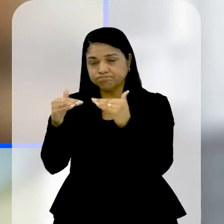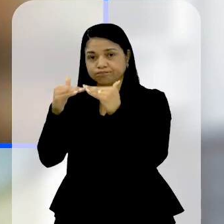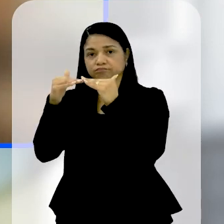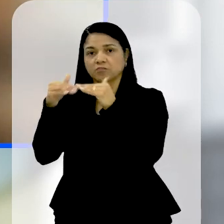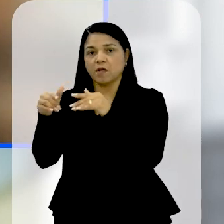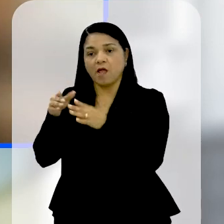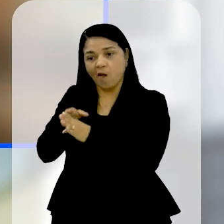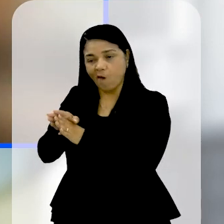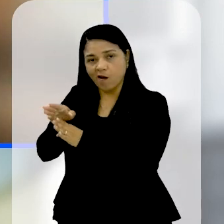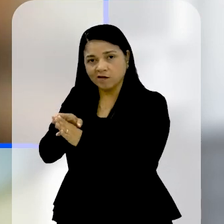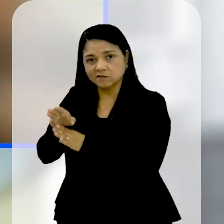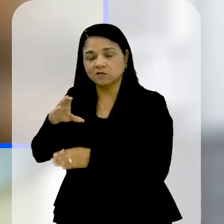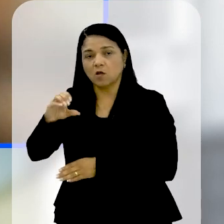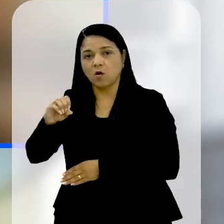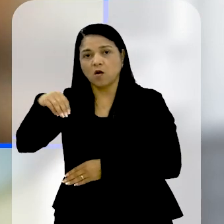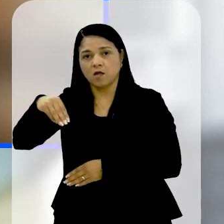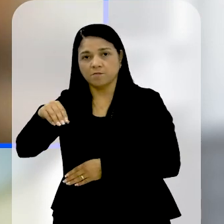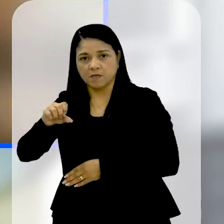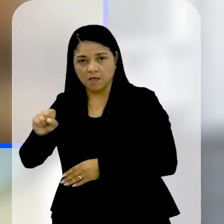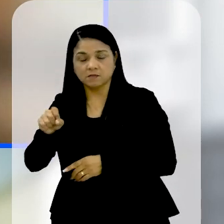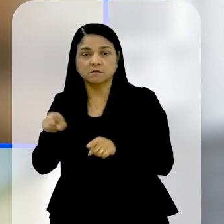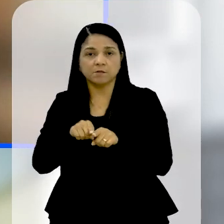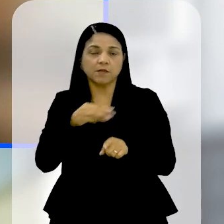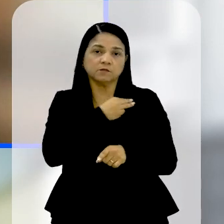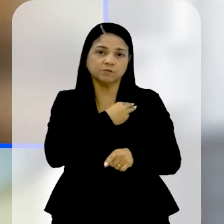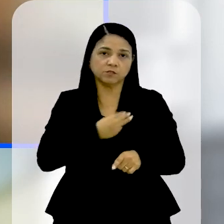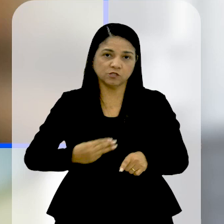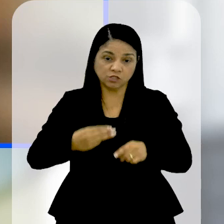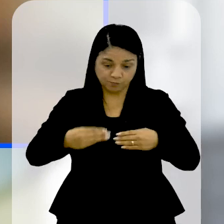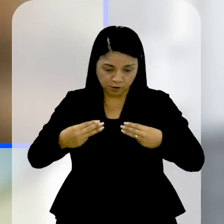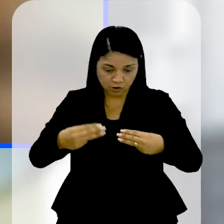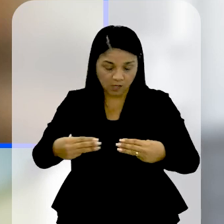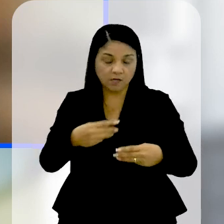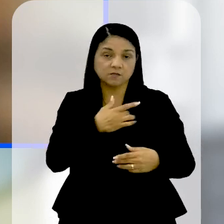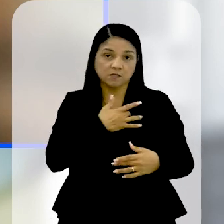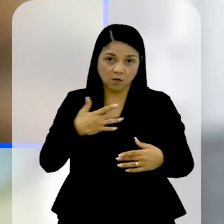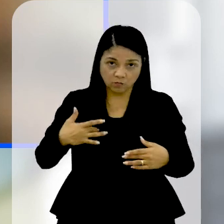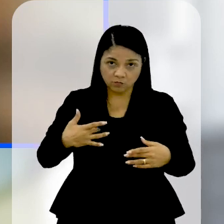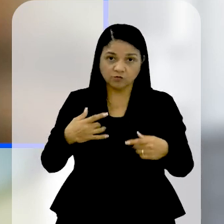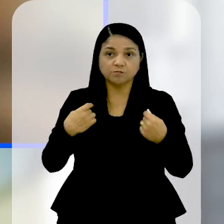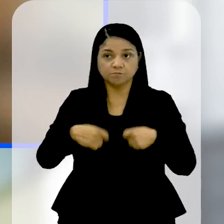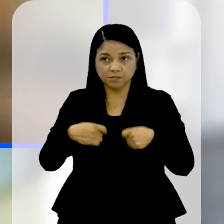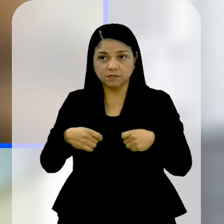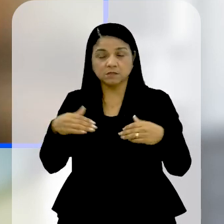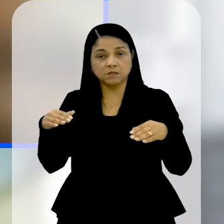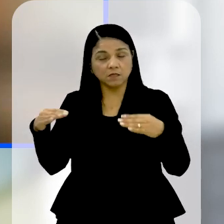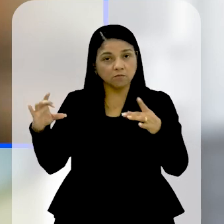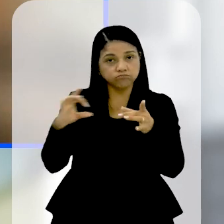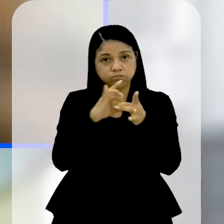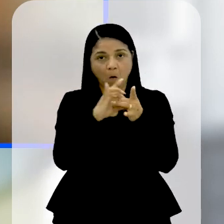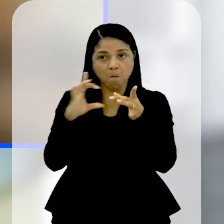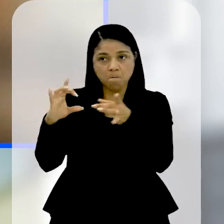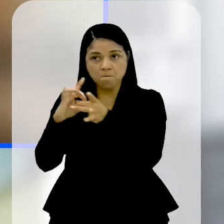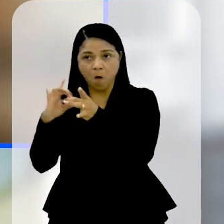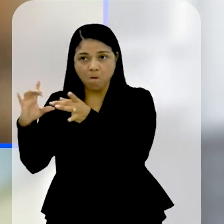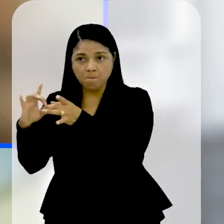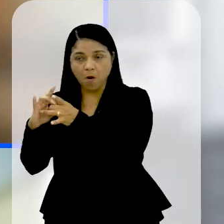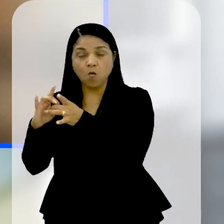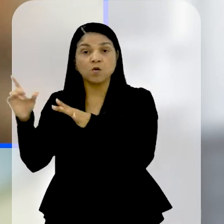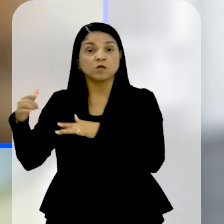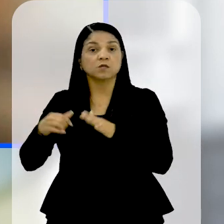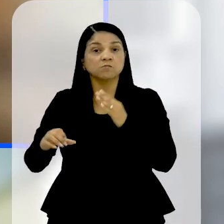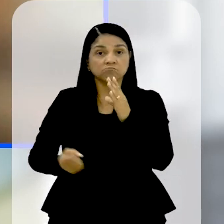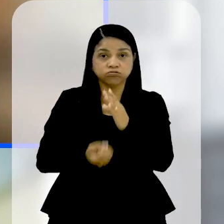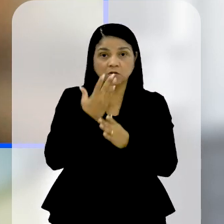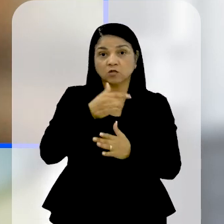as recomendações da OMS e do Ministério da Saúde, que é o nosso guia alimentar para a população de crianças com menos de 2 anos de vida, foi